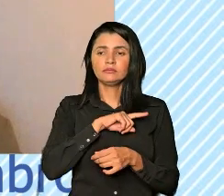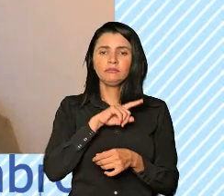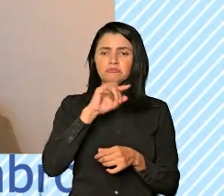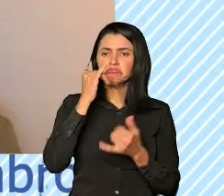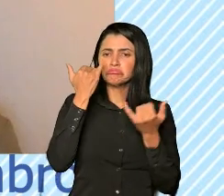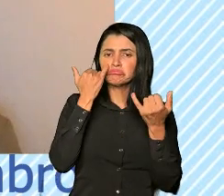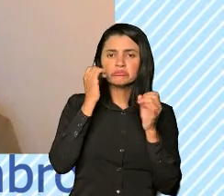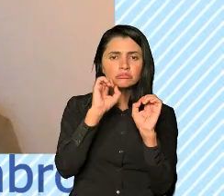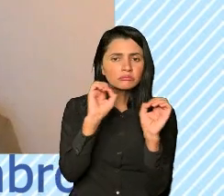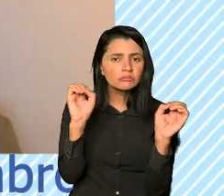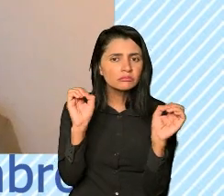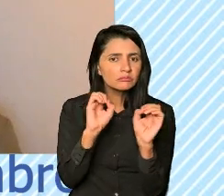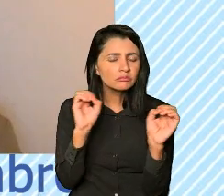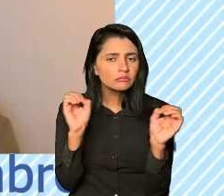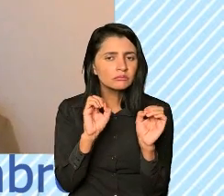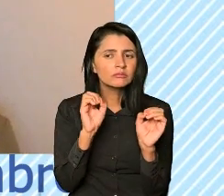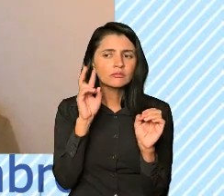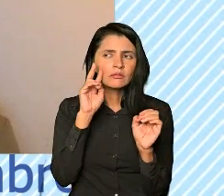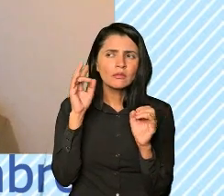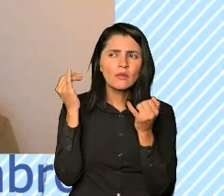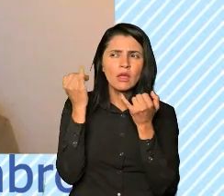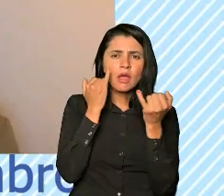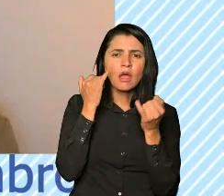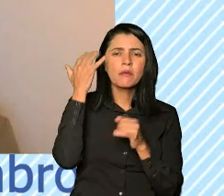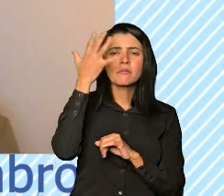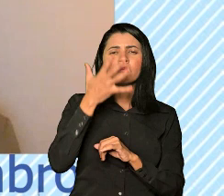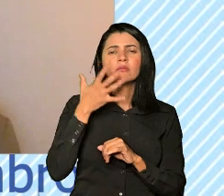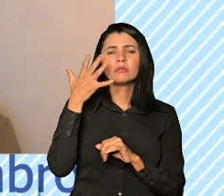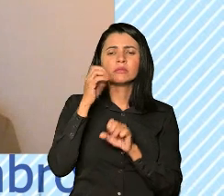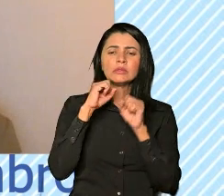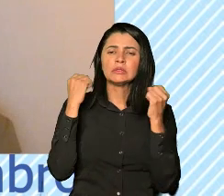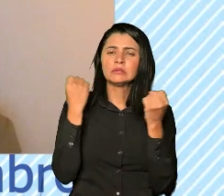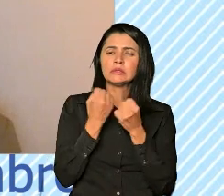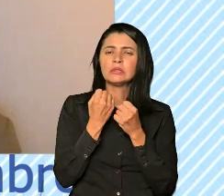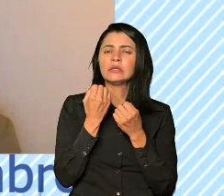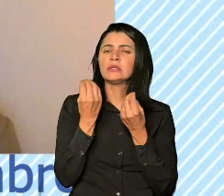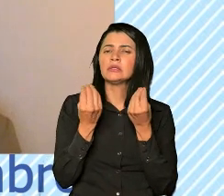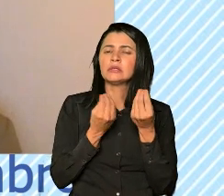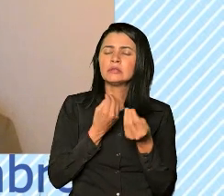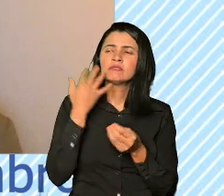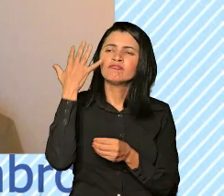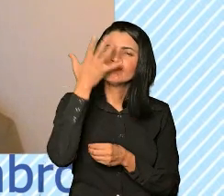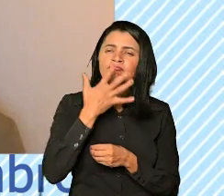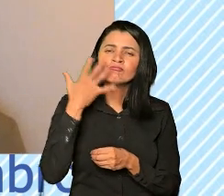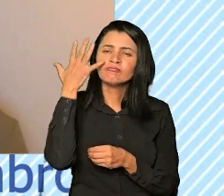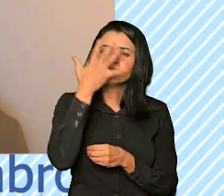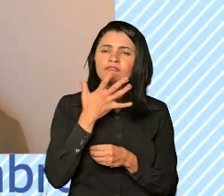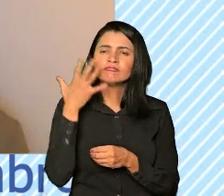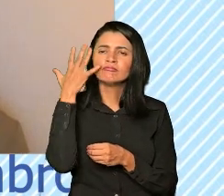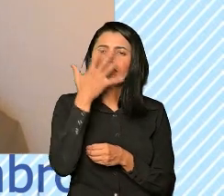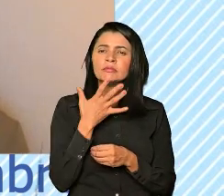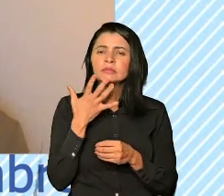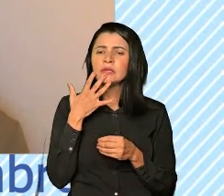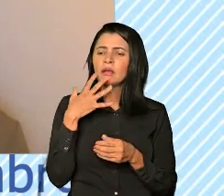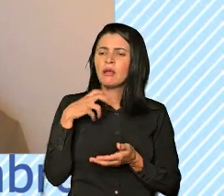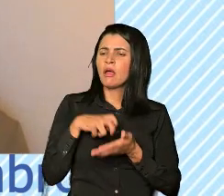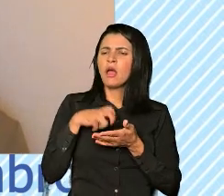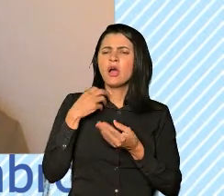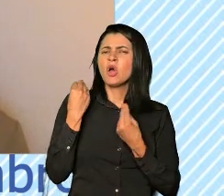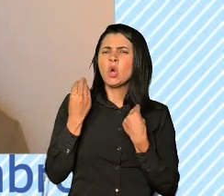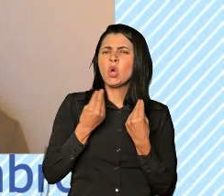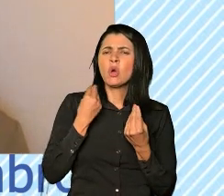sabido disso. Quando a gente ouve essas palestras, a gente se punicia, se pune porque a